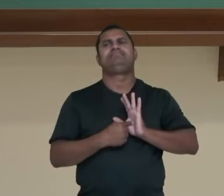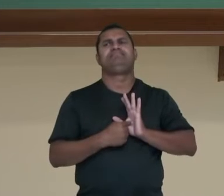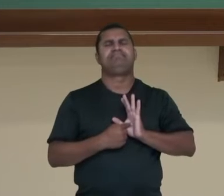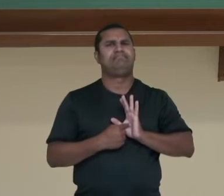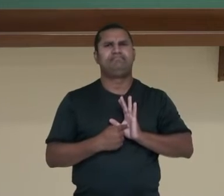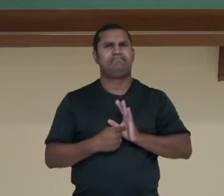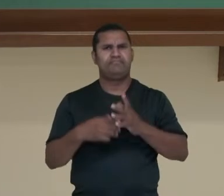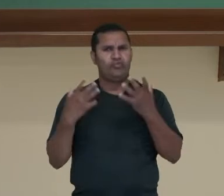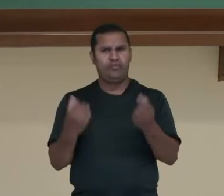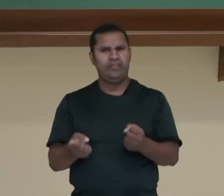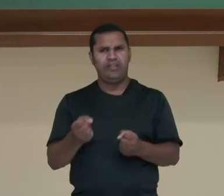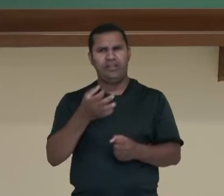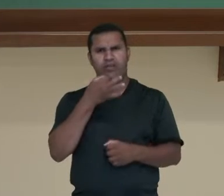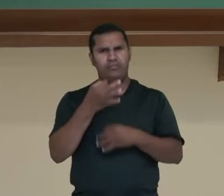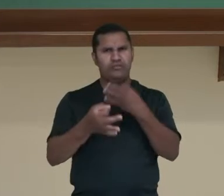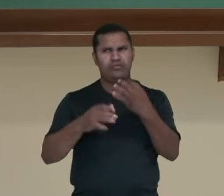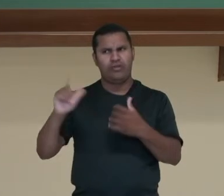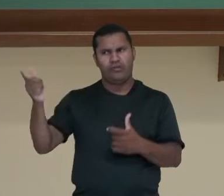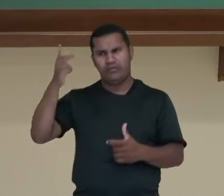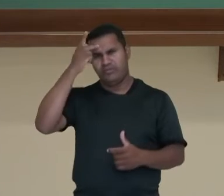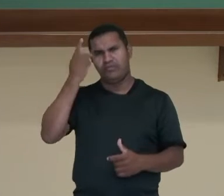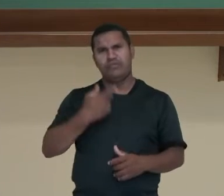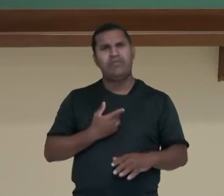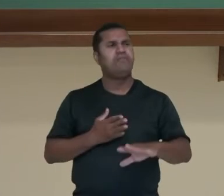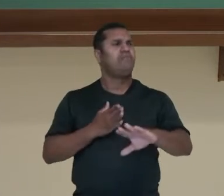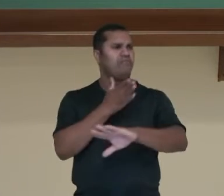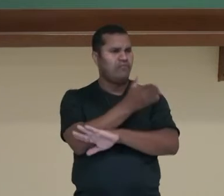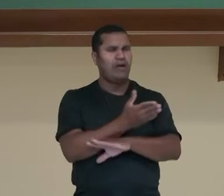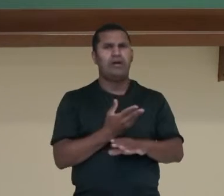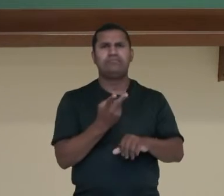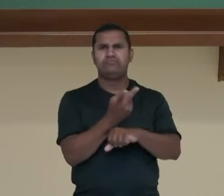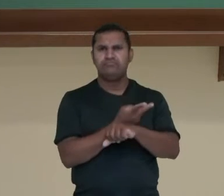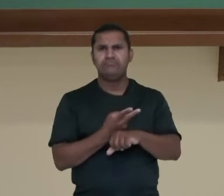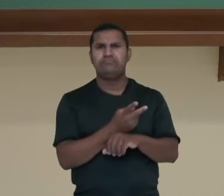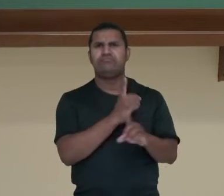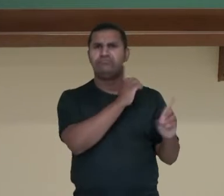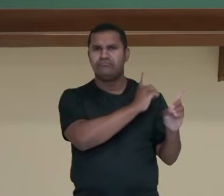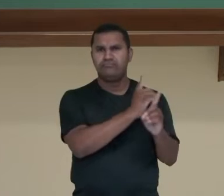outros. Vai se interessar pelo assunto, vai entender. Mas é